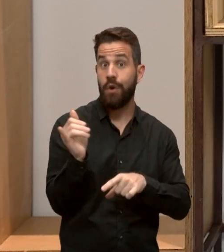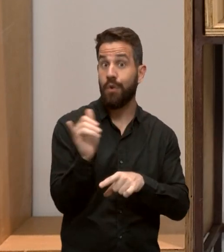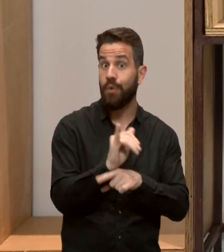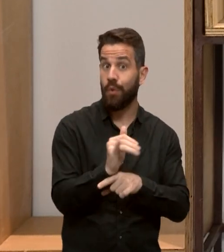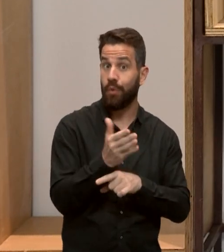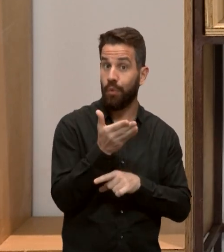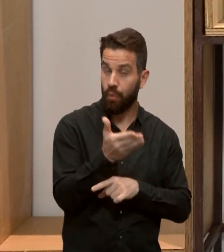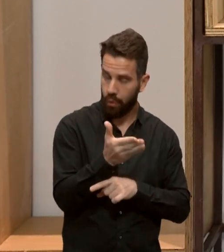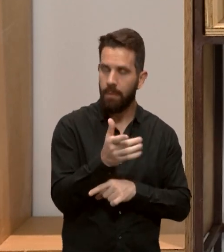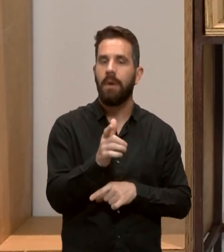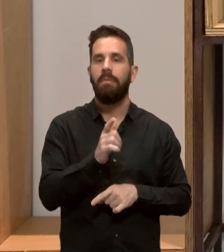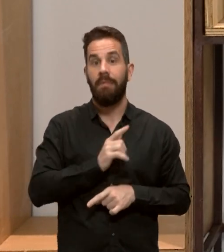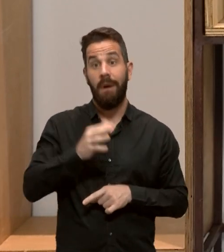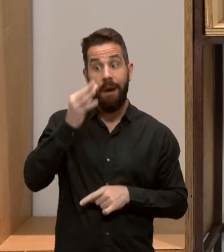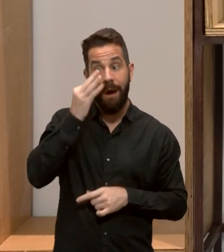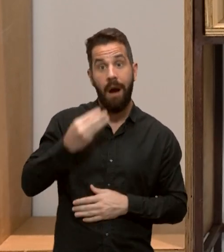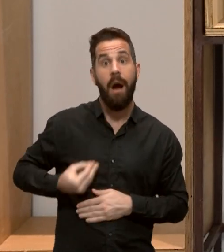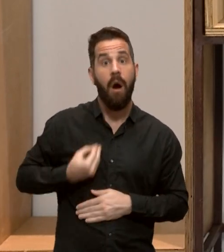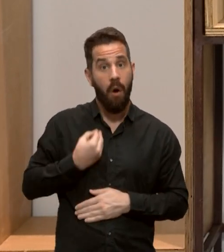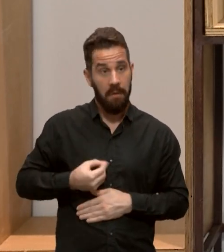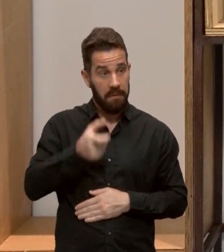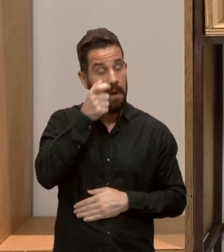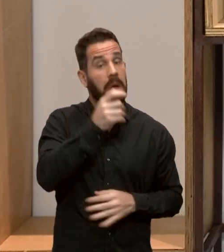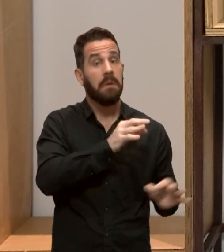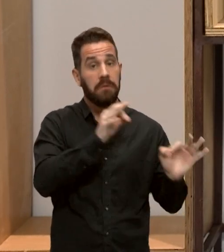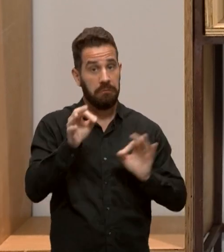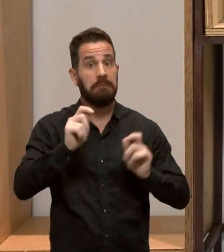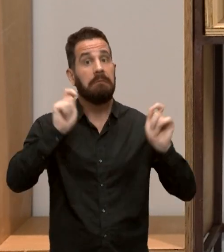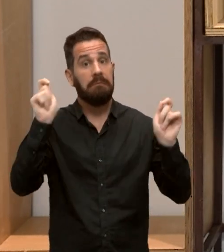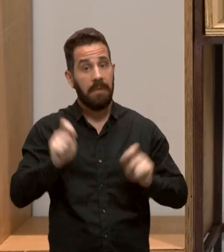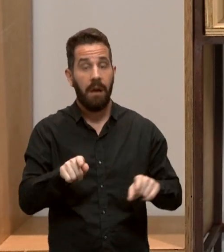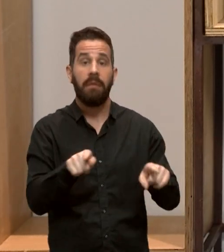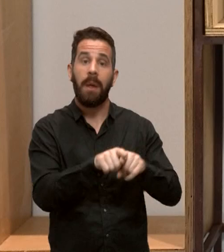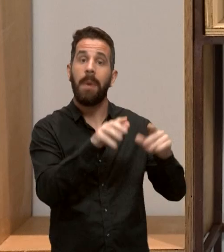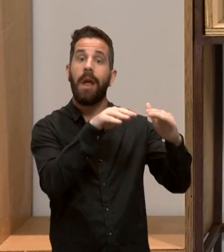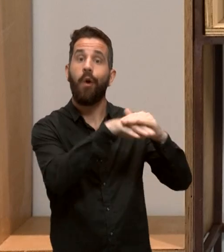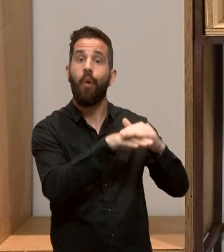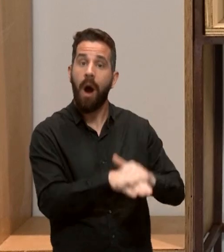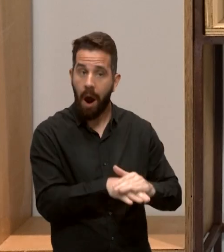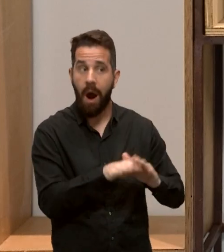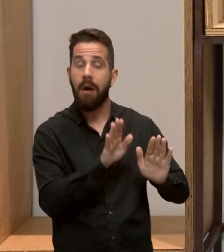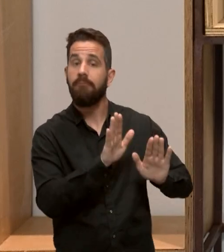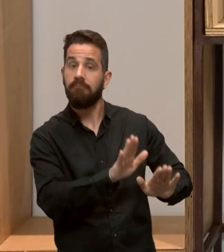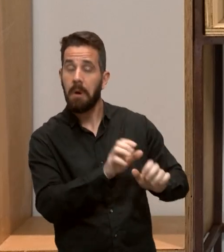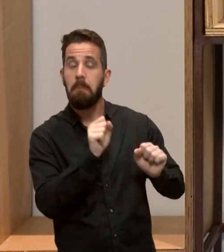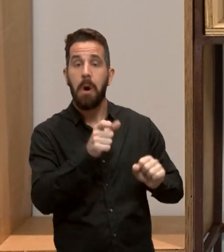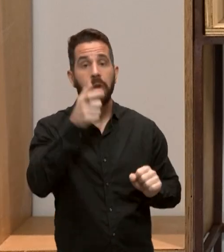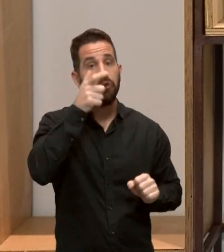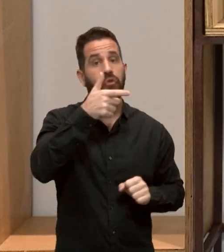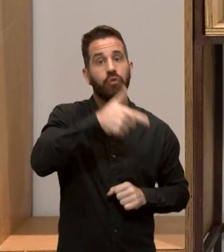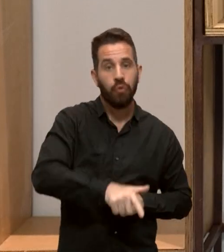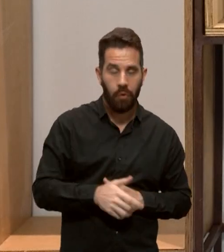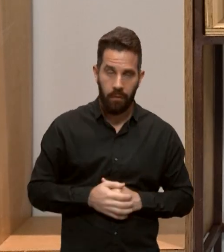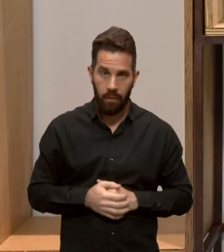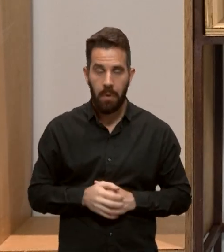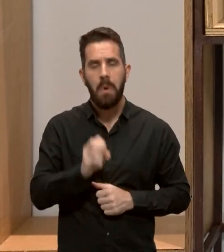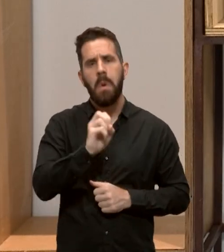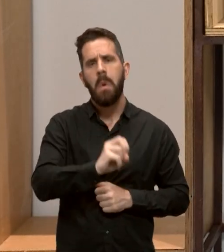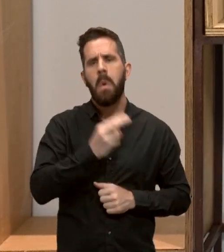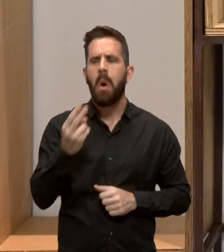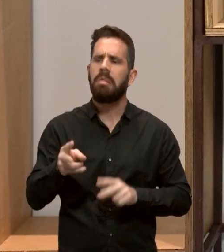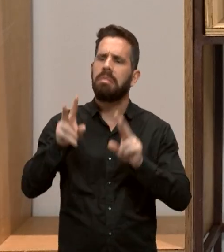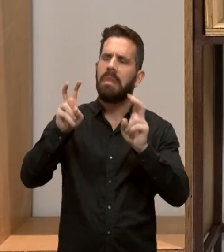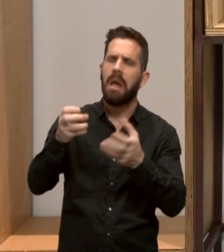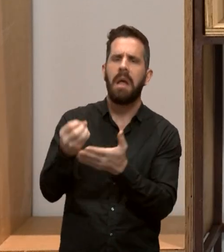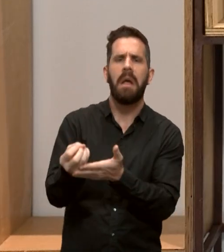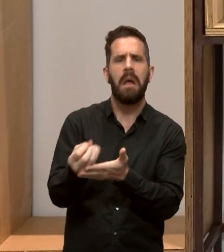a gente faz a transmissão ao vivo e deixa todos os programas disponíveis também. E se quiser sugerir alguma pauta